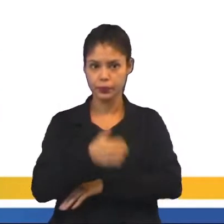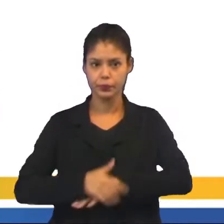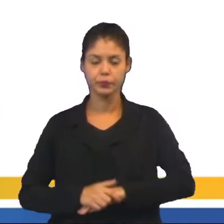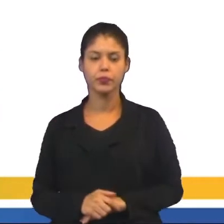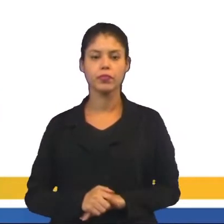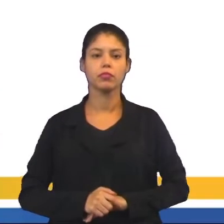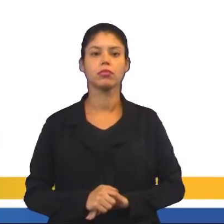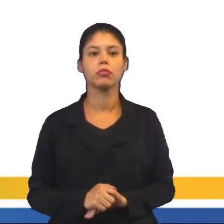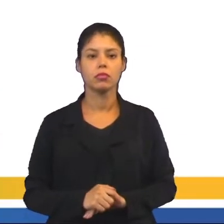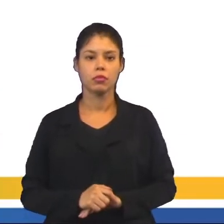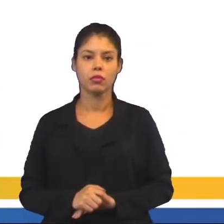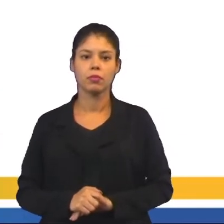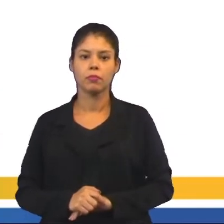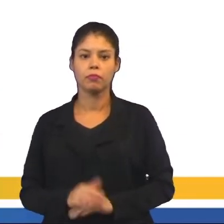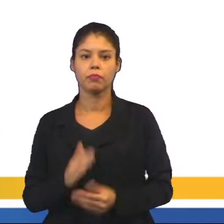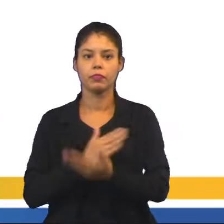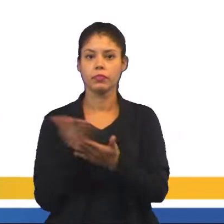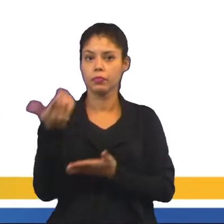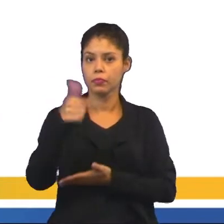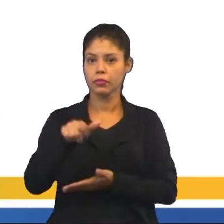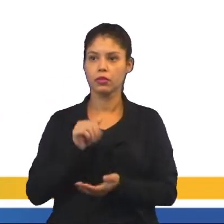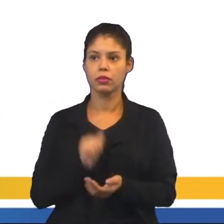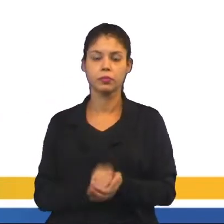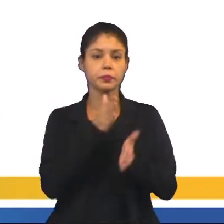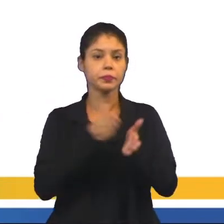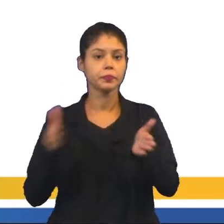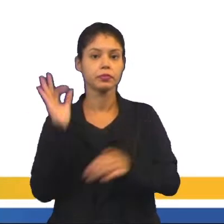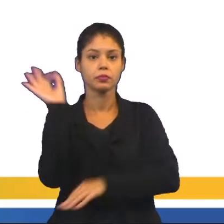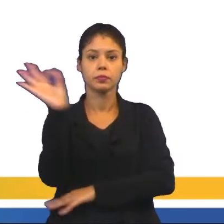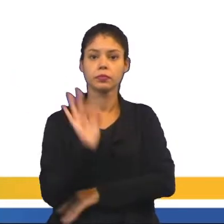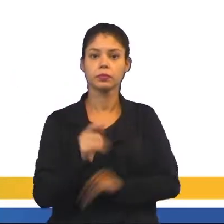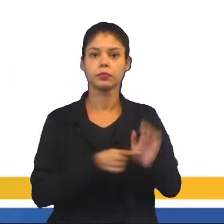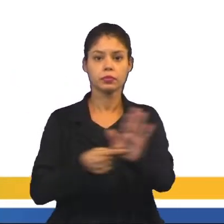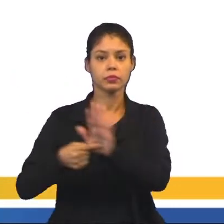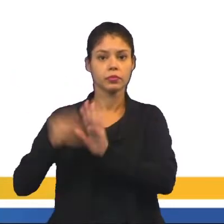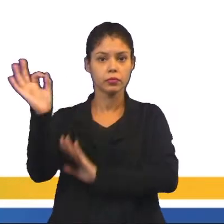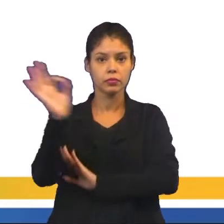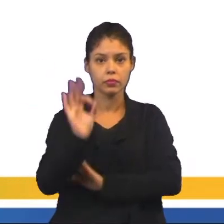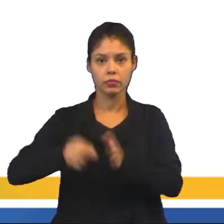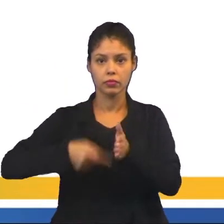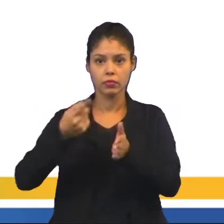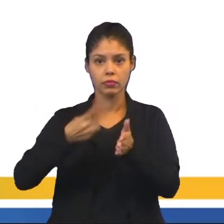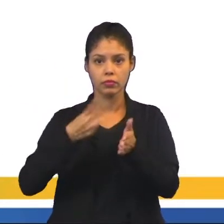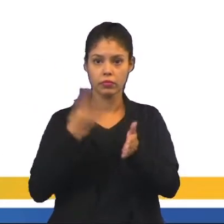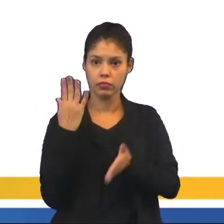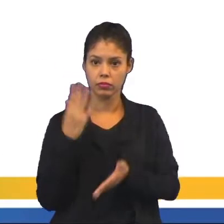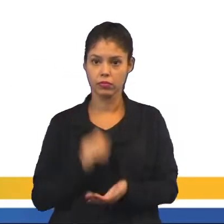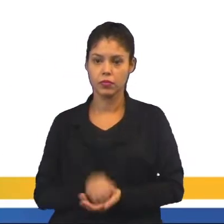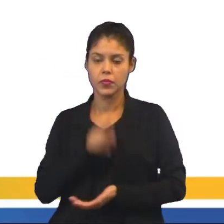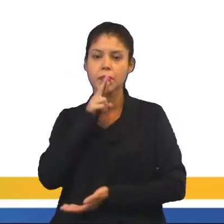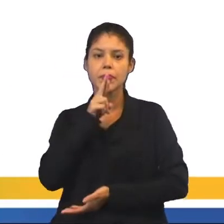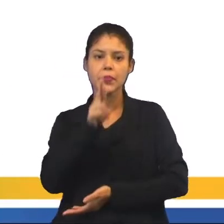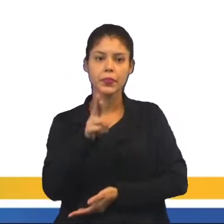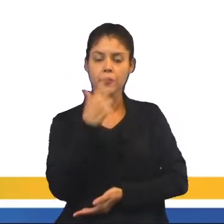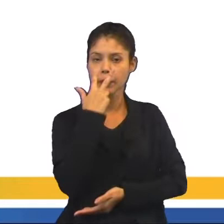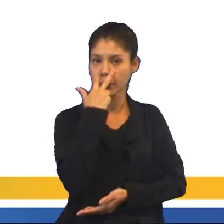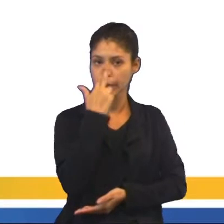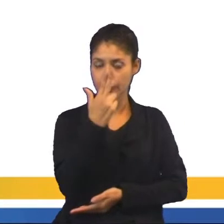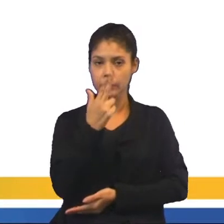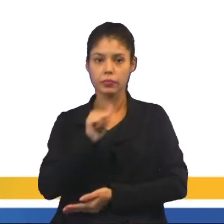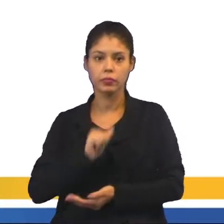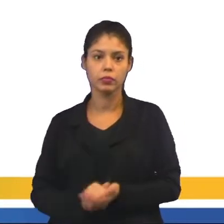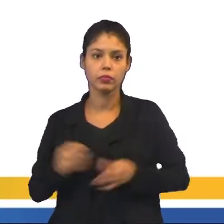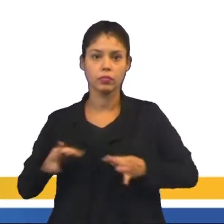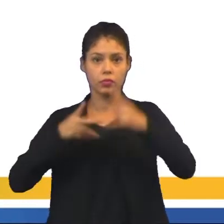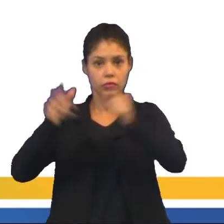lá. Começando de novo. Na frequência relativa, demonstra a porcentagem de vezes que uma